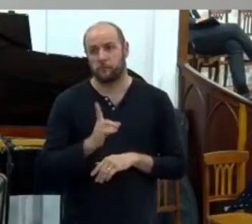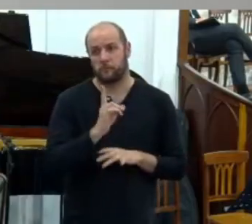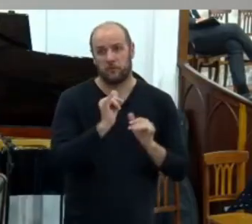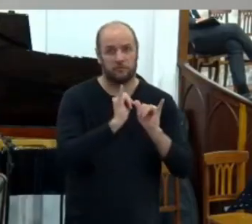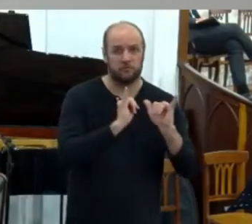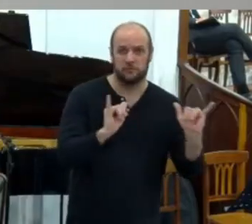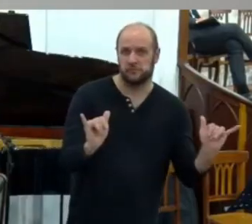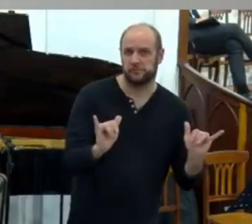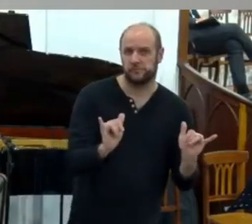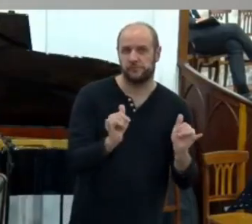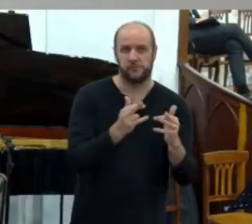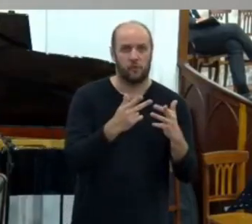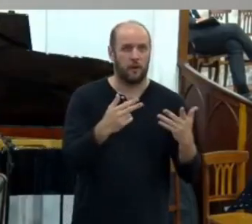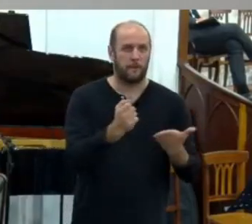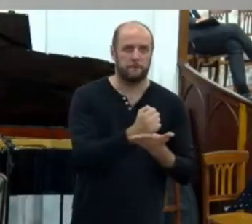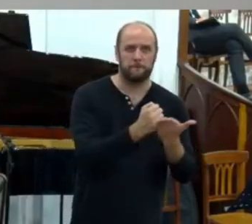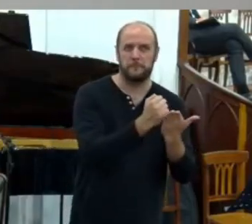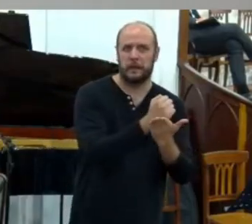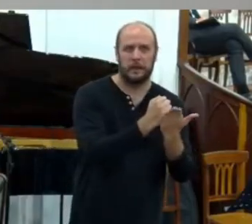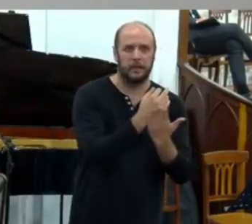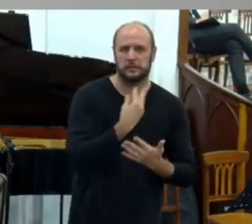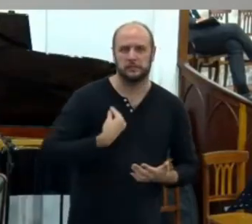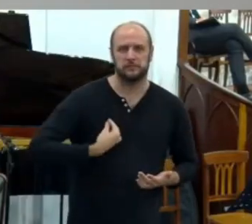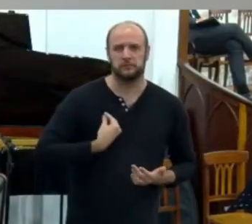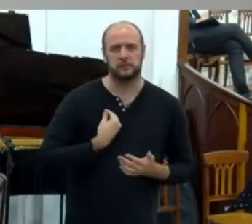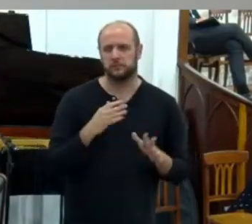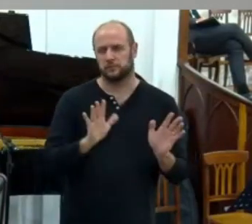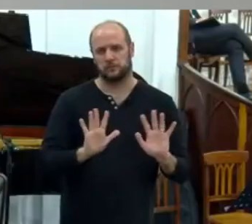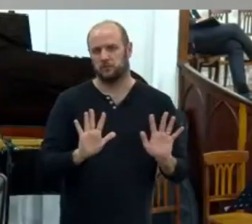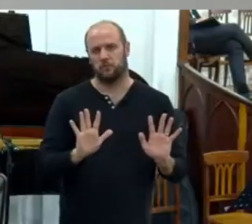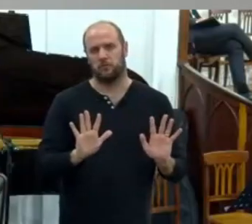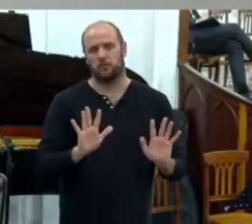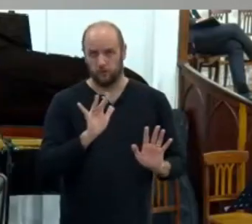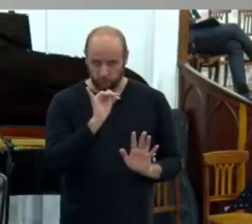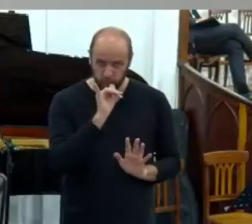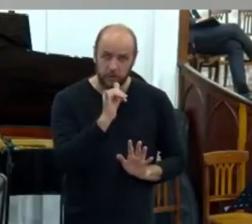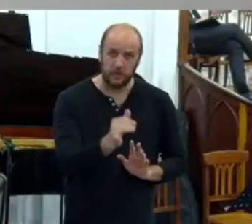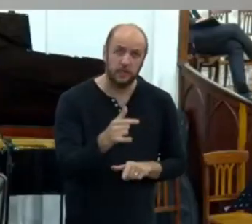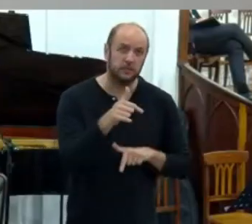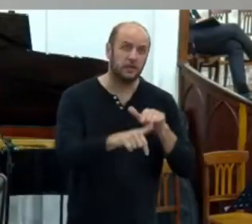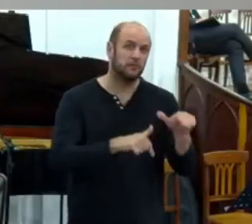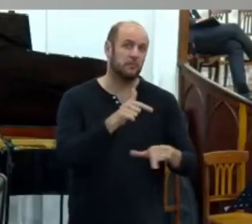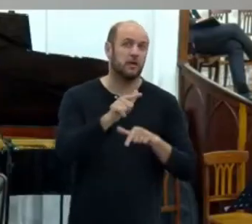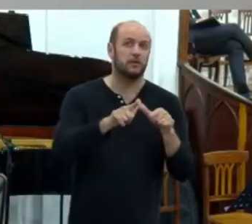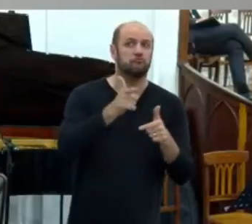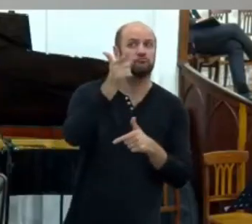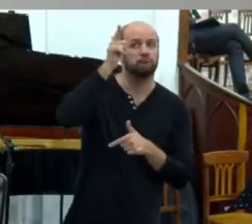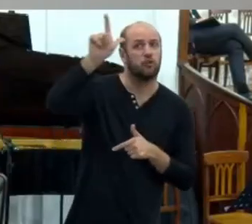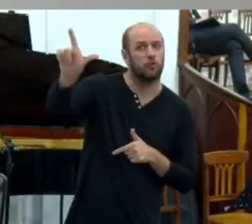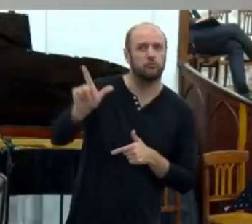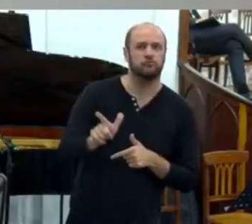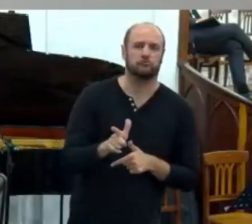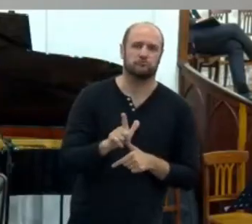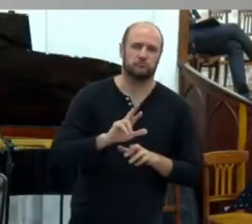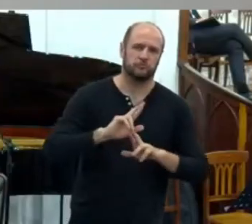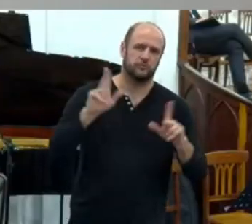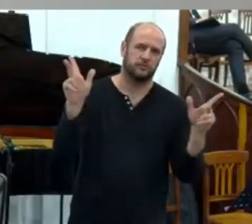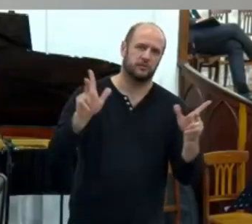essas atividades fundamentais, essenciais de manutenção da vida. Eu estou falando de outro tipo de